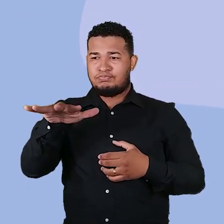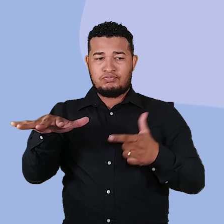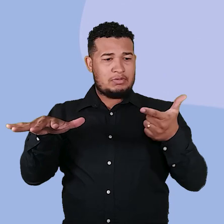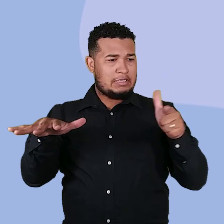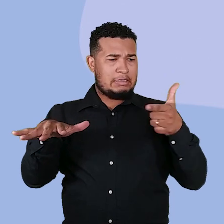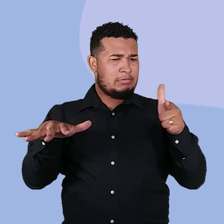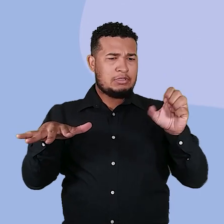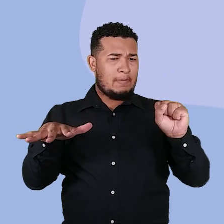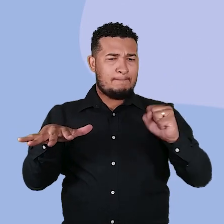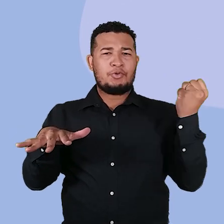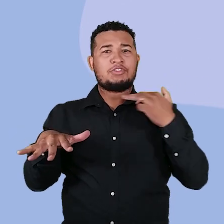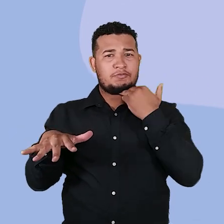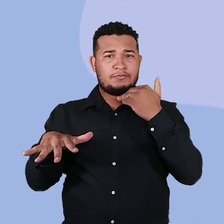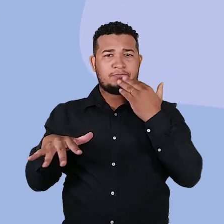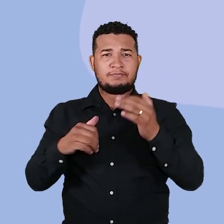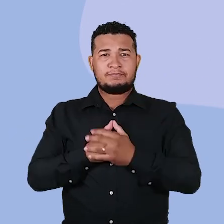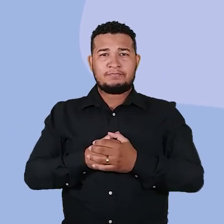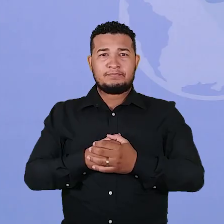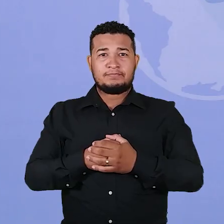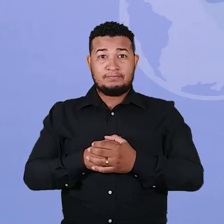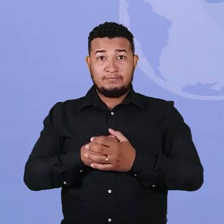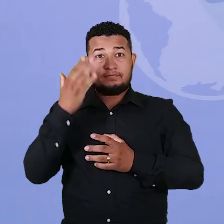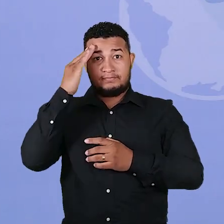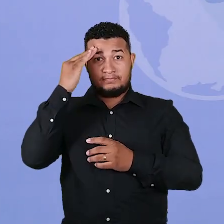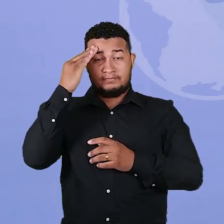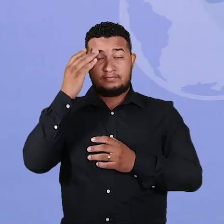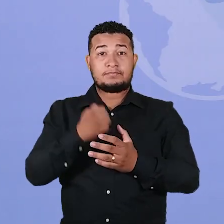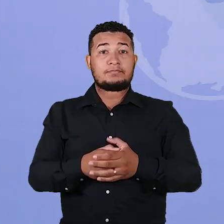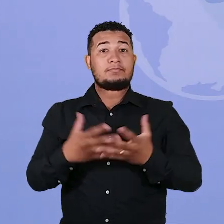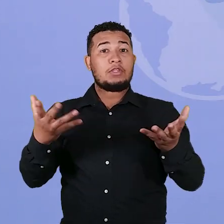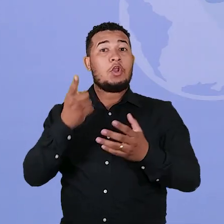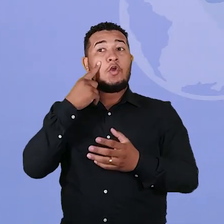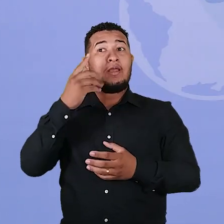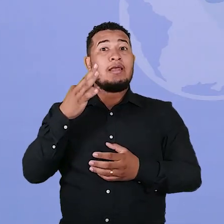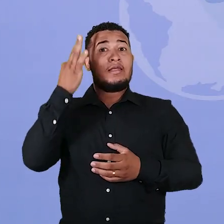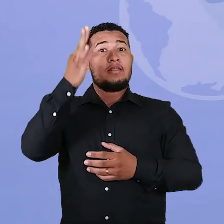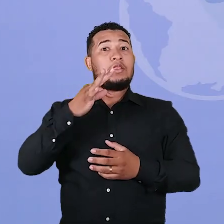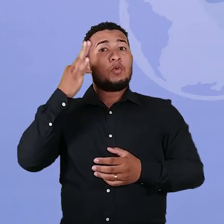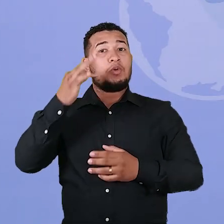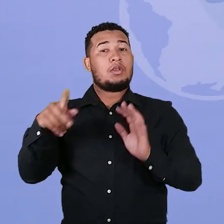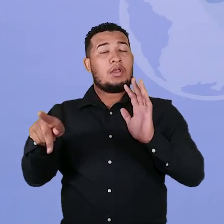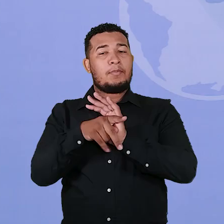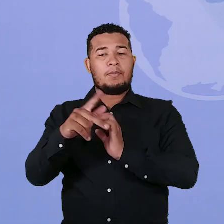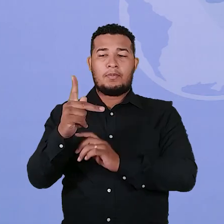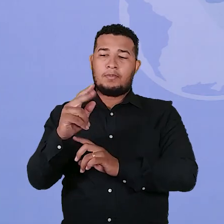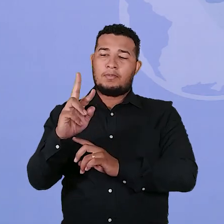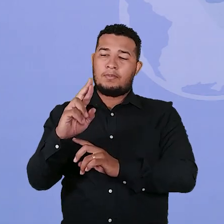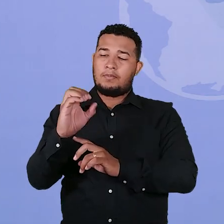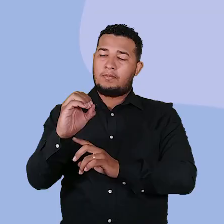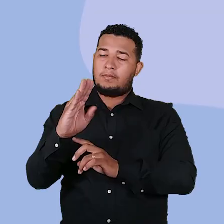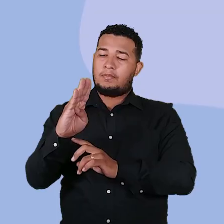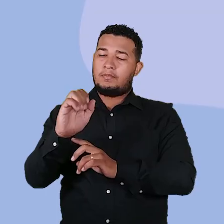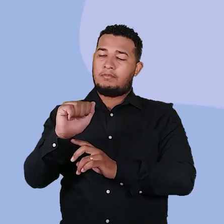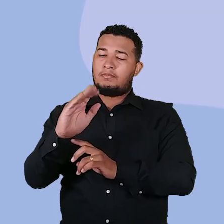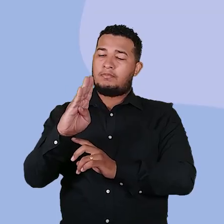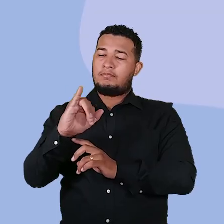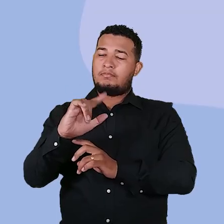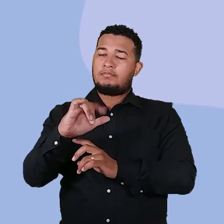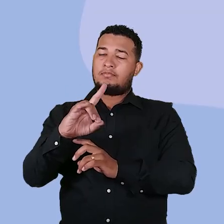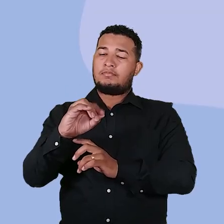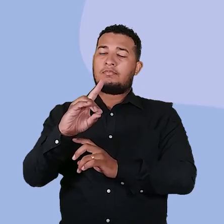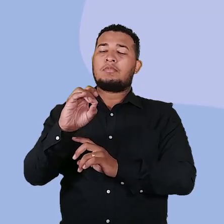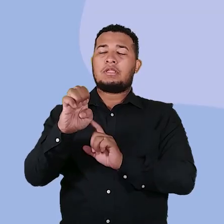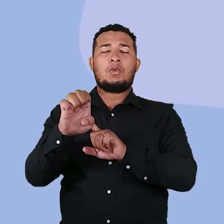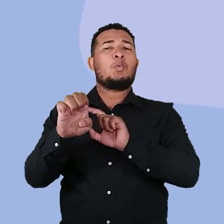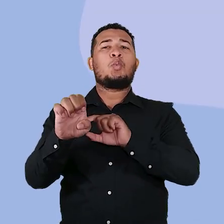elementos no evento até aí tá tudo bem agora se me enganar teoria da probabilidade aí ó que